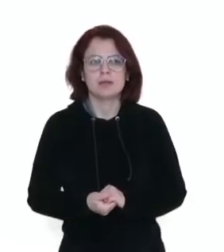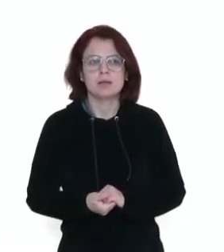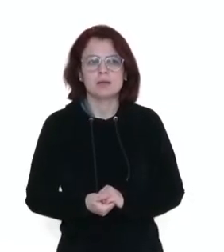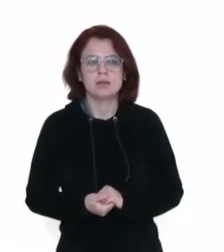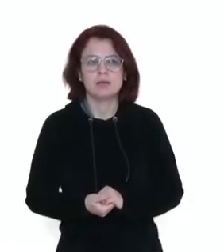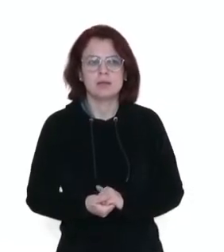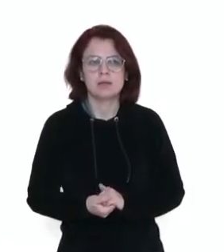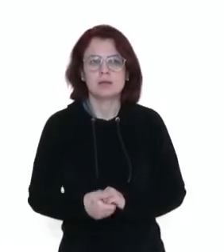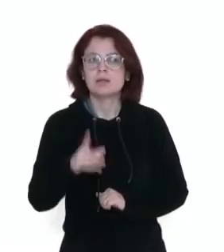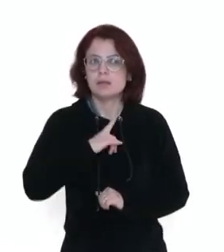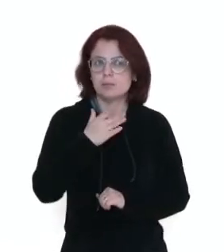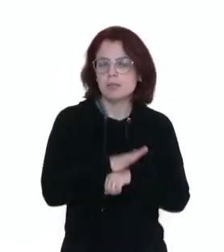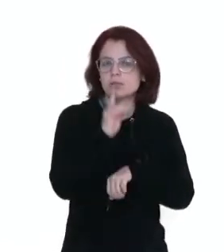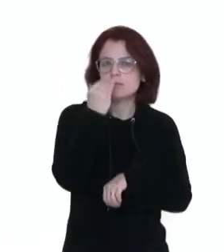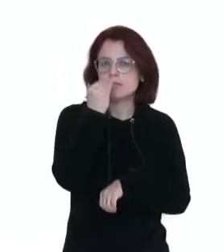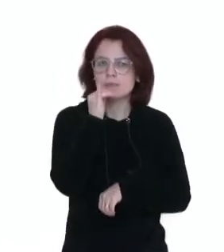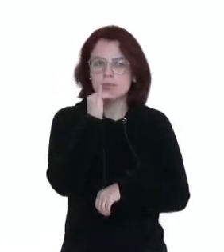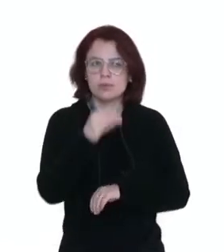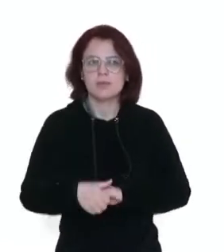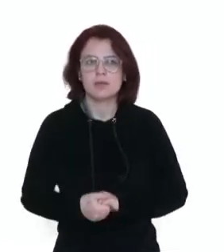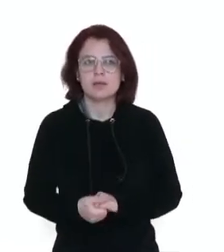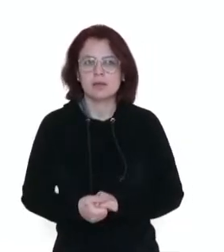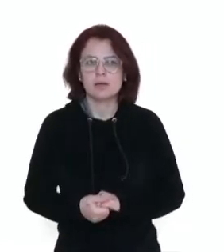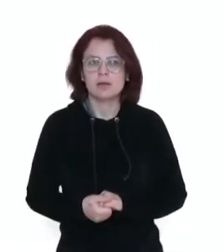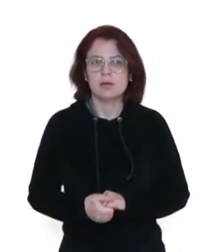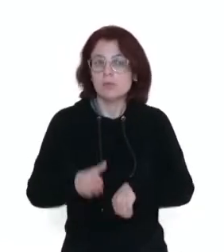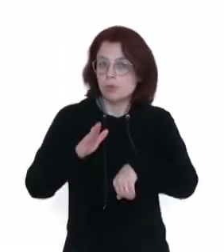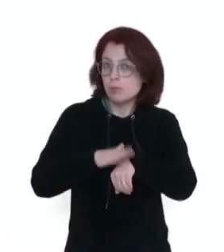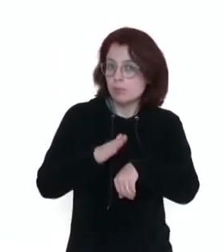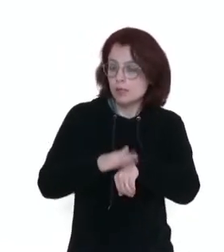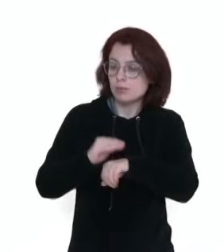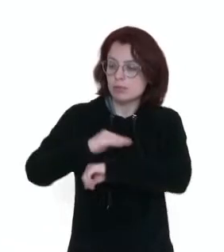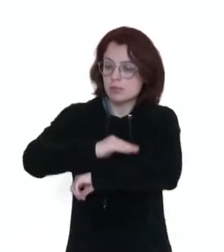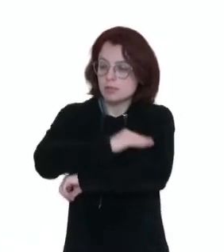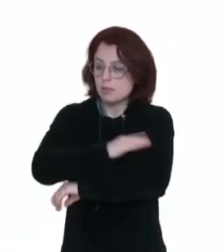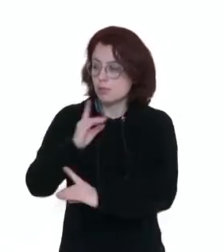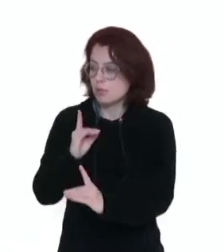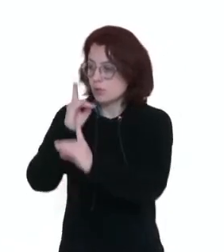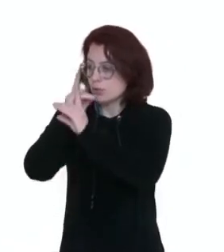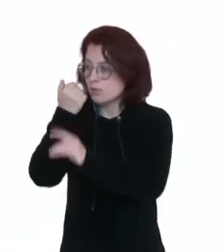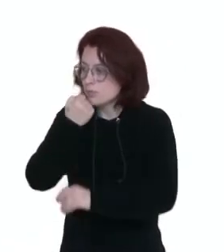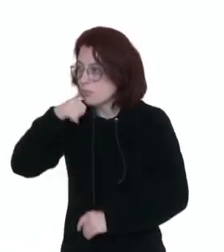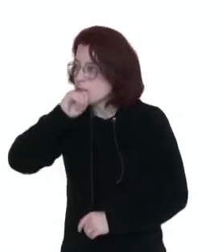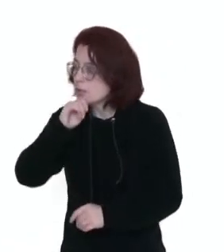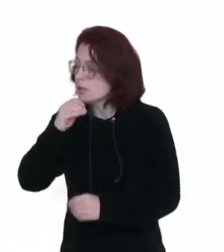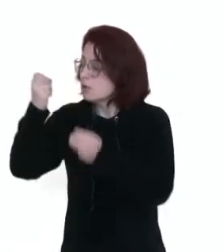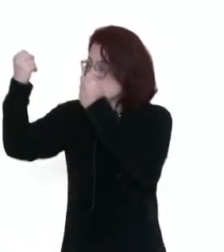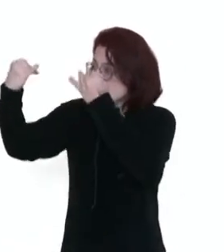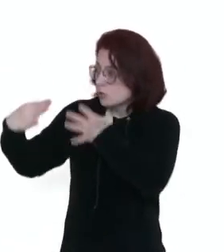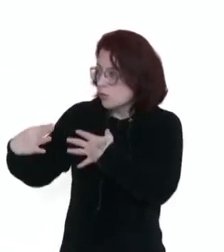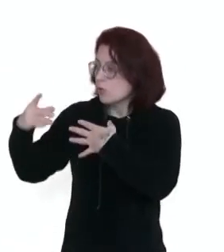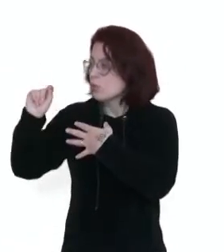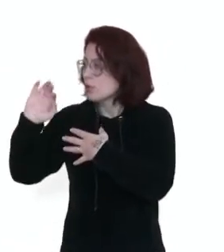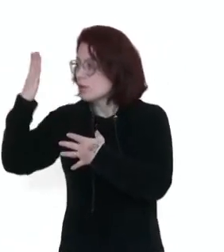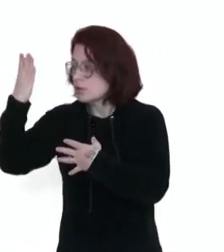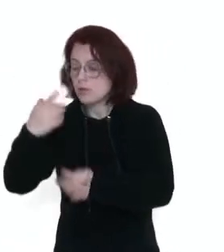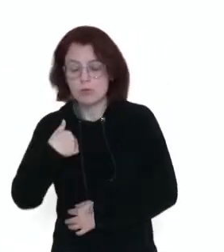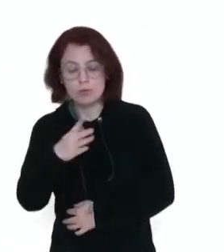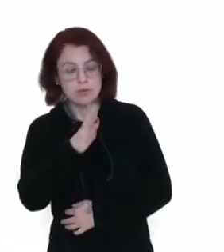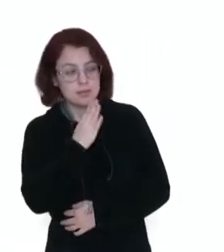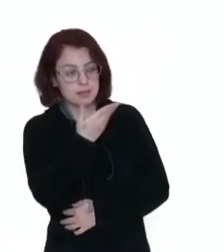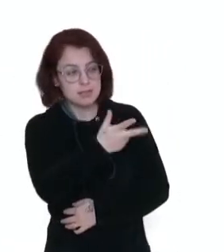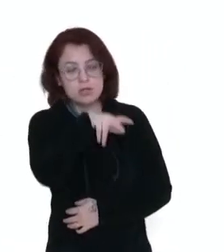Observem o nosso exemplo. Quando o sapo encontrou sua mãe, contou o que havia acontecido, que conheceu